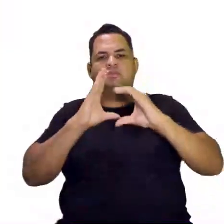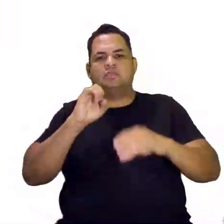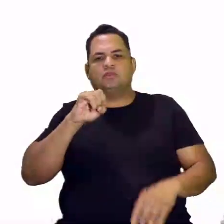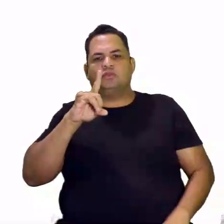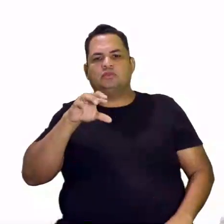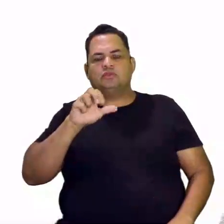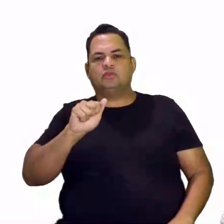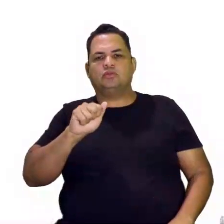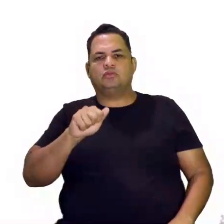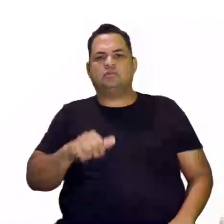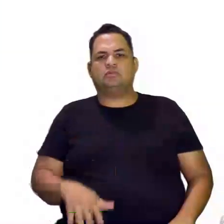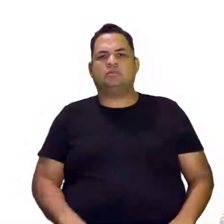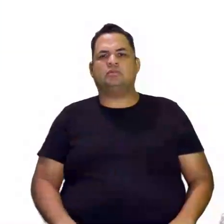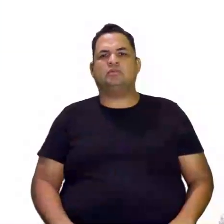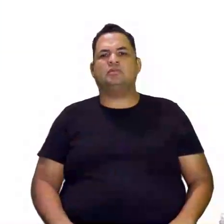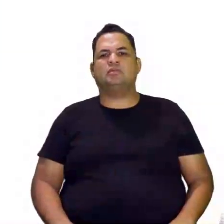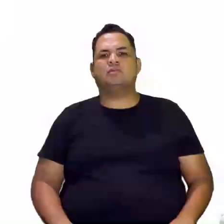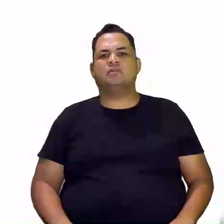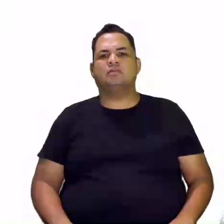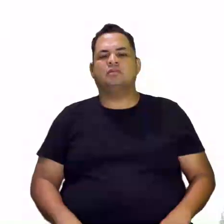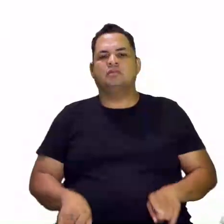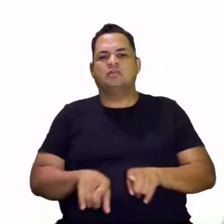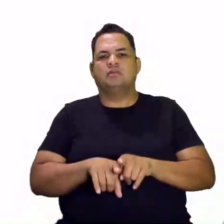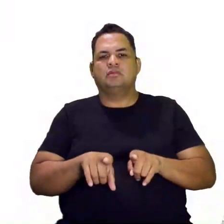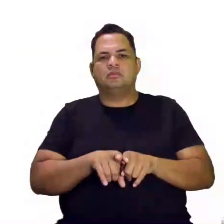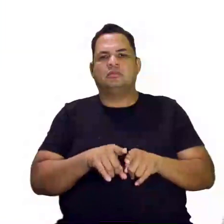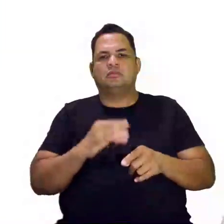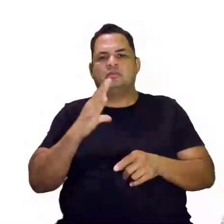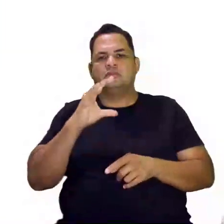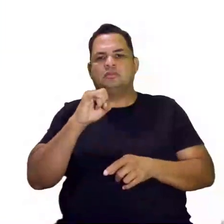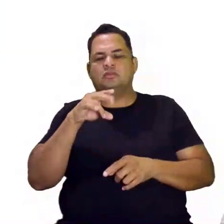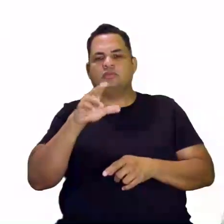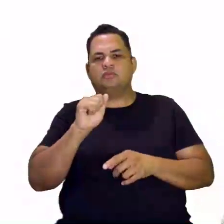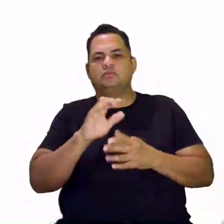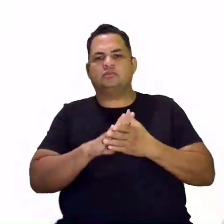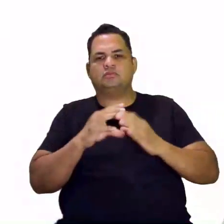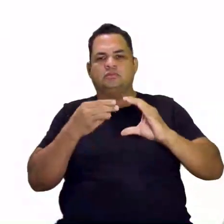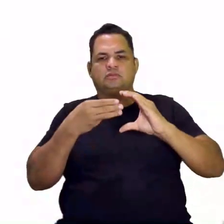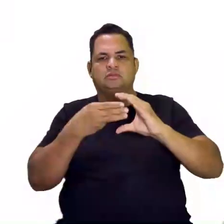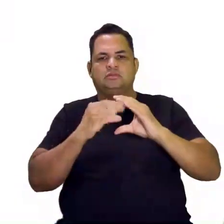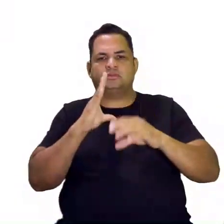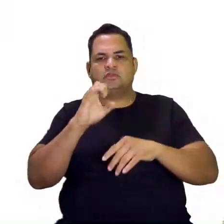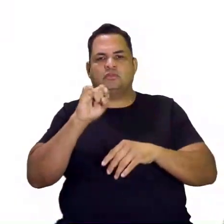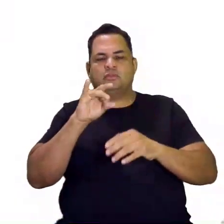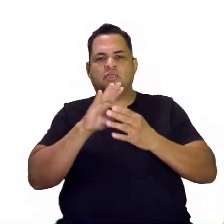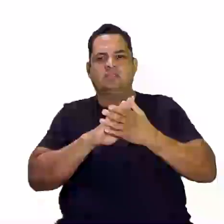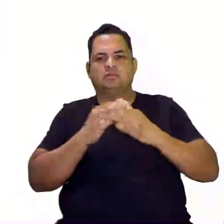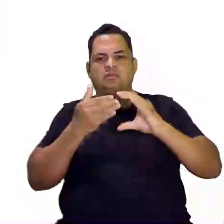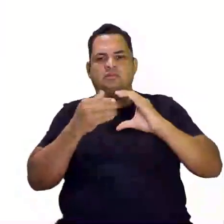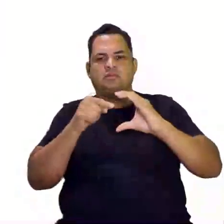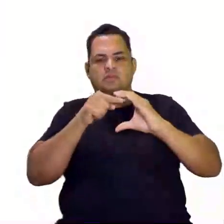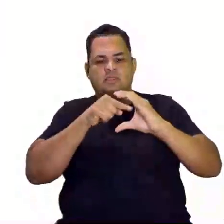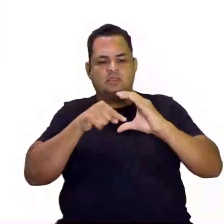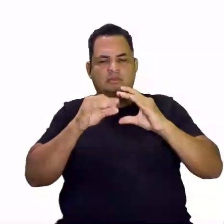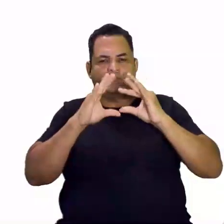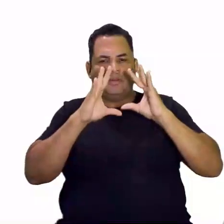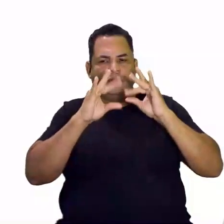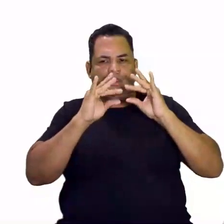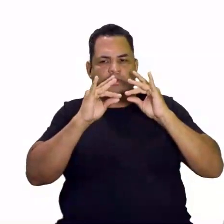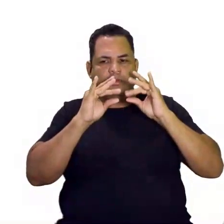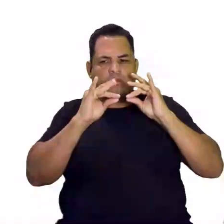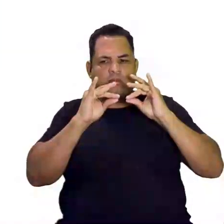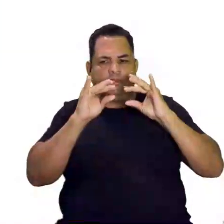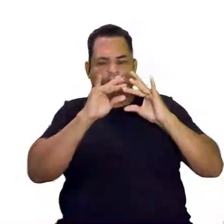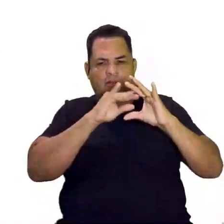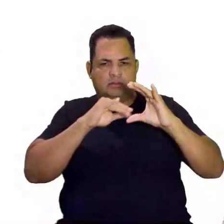Tanto faz, é um ou outro, tá tudo certo. Então, nesse citoplasma, você vai encontrar como se fosse uma sopa,